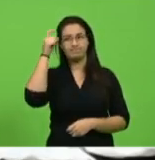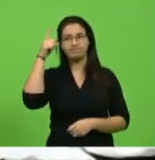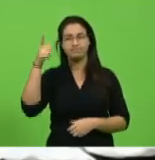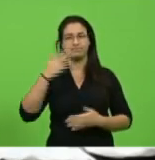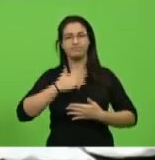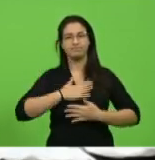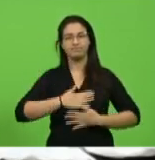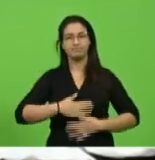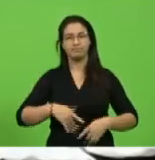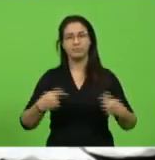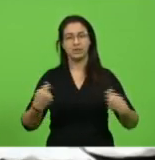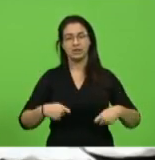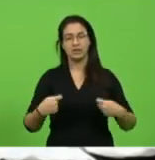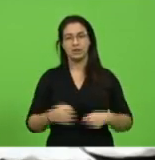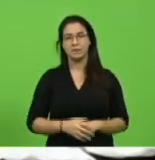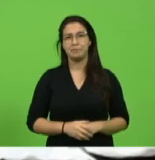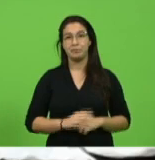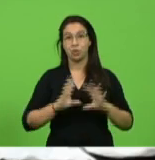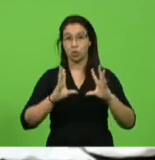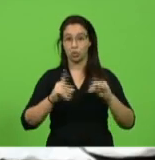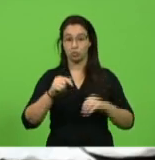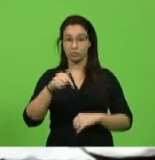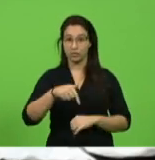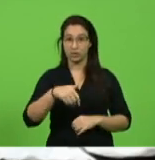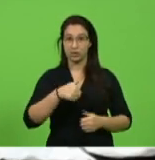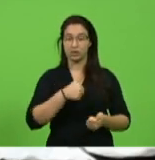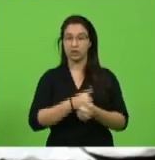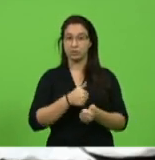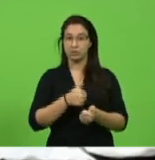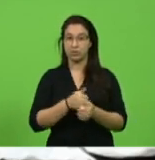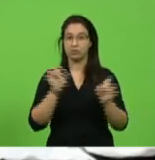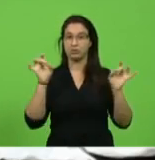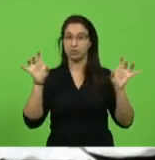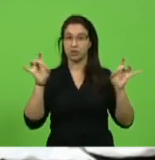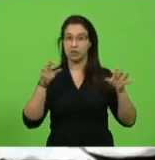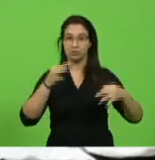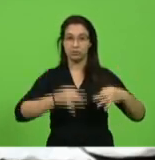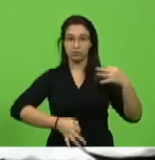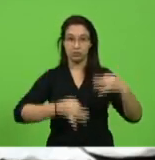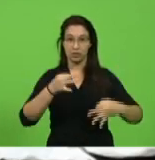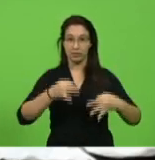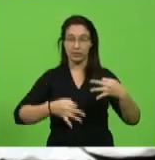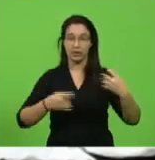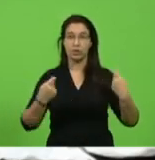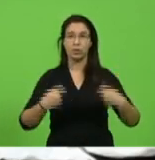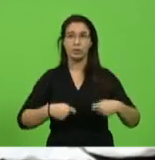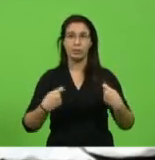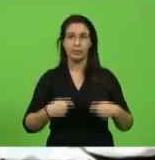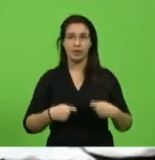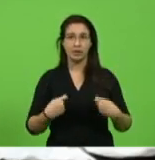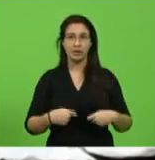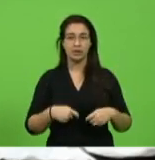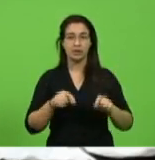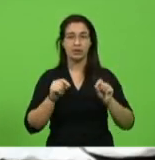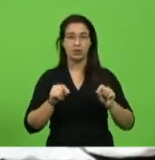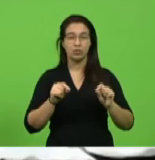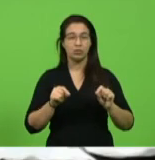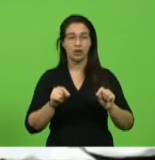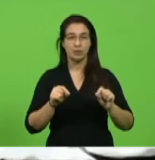tudo neste augusto Tribunal Especial de Julgamento seja tratado sob os